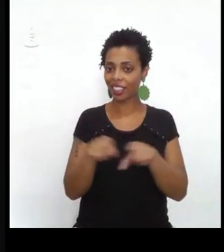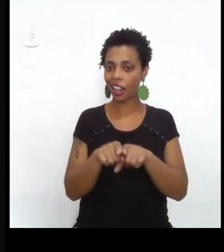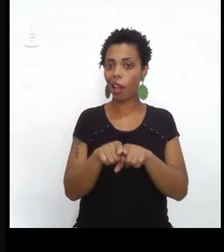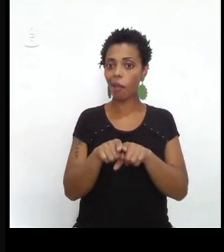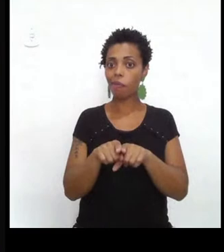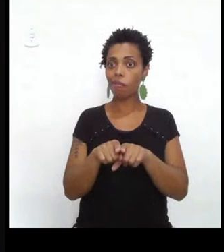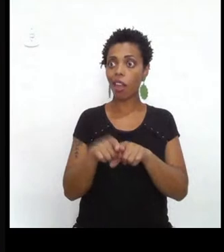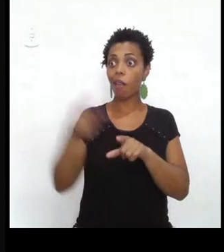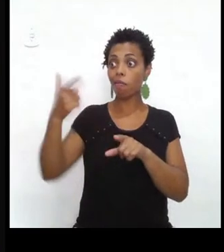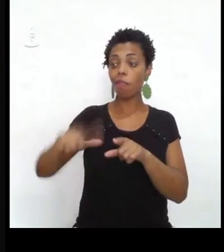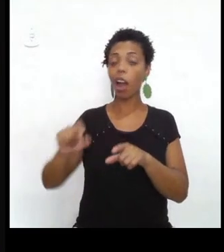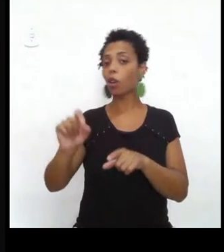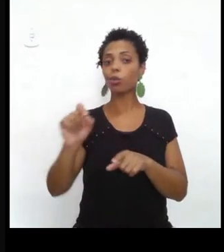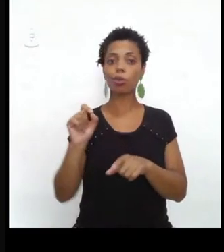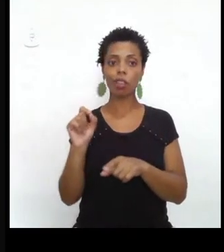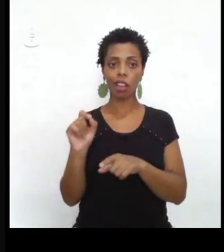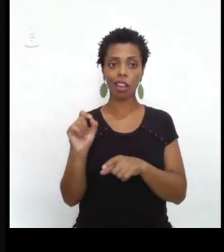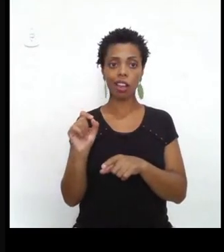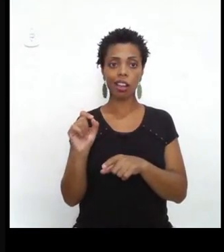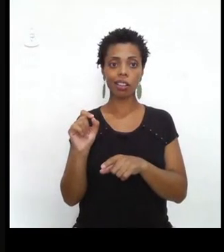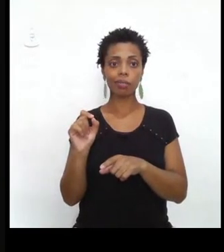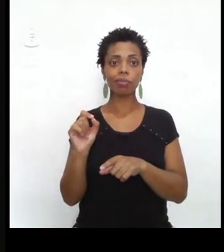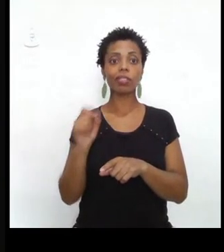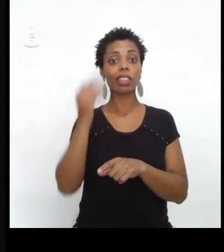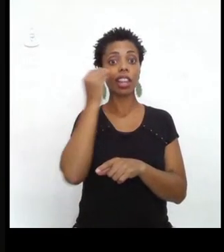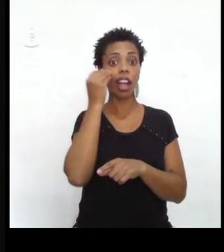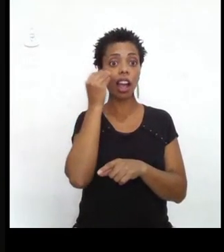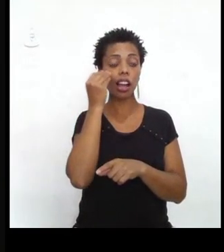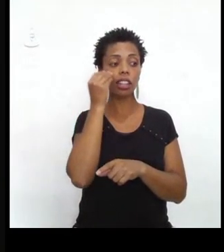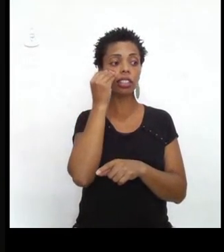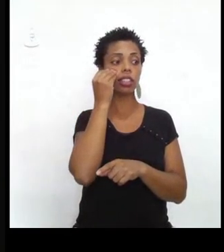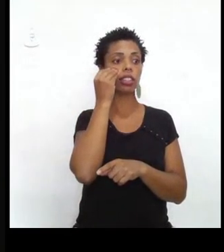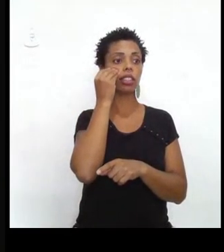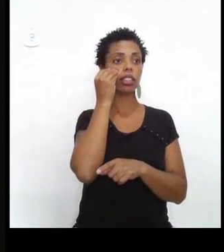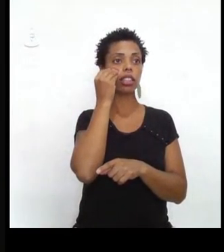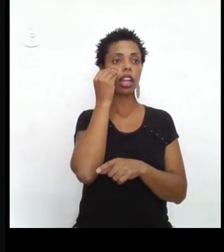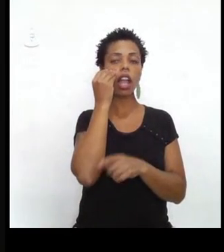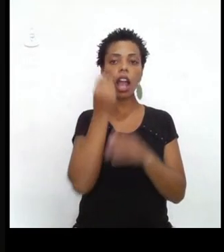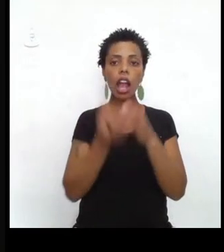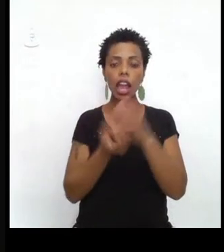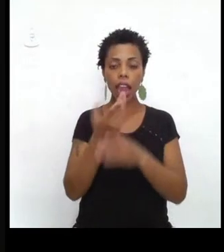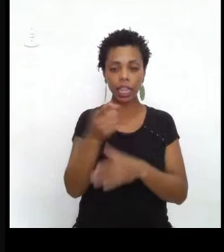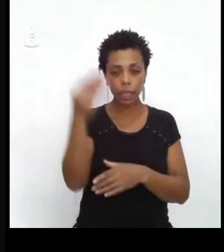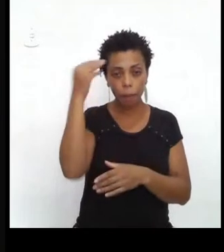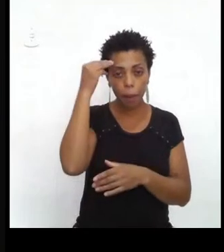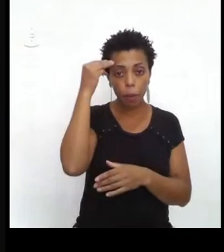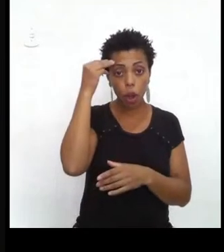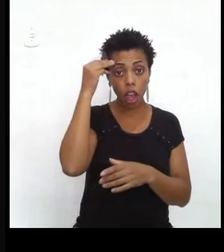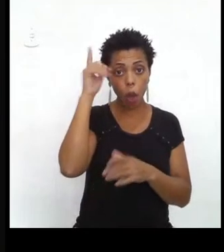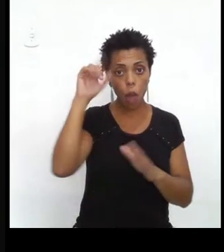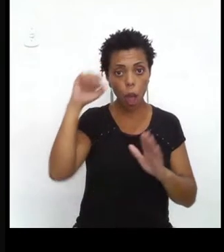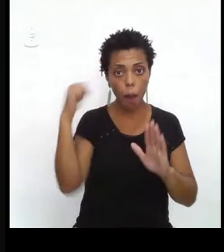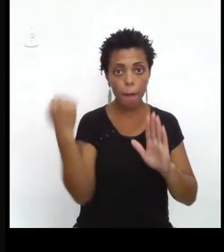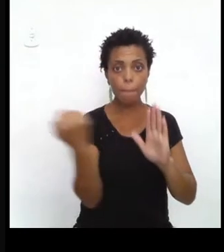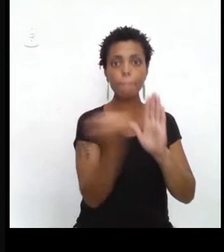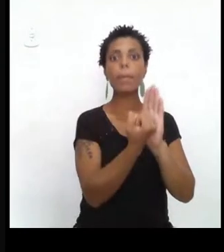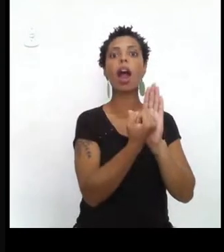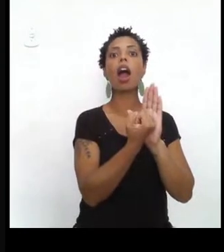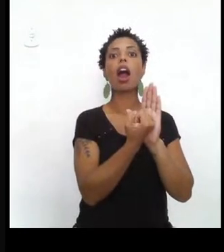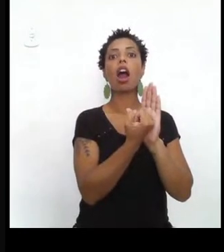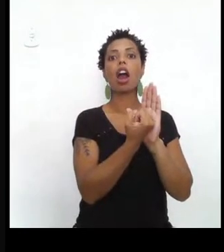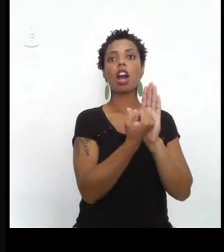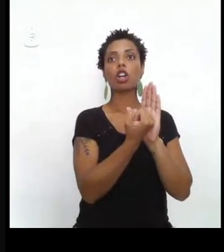que eu vou calar instalar este Memorial Comunitária interesse da relevância a cultural da